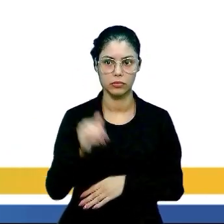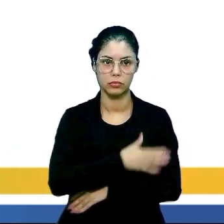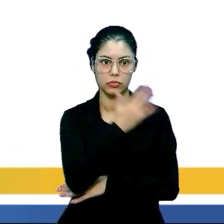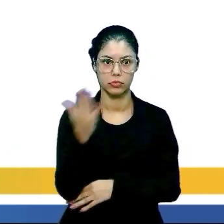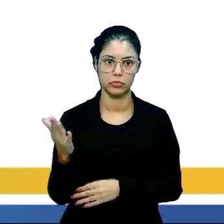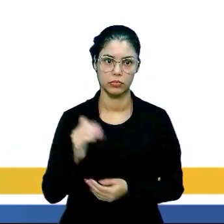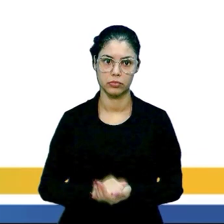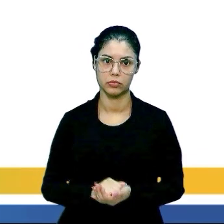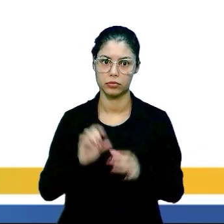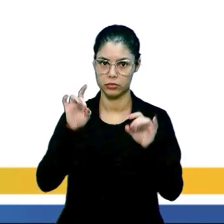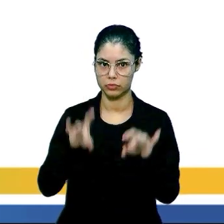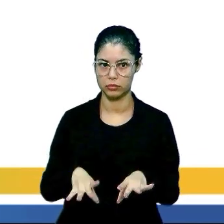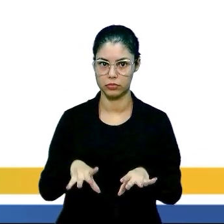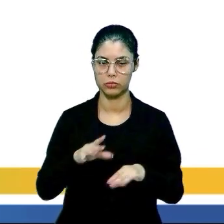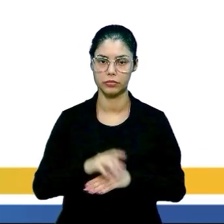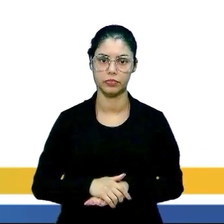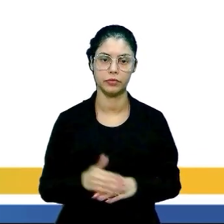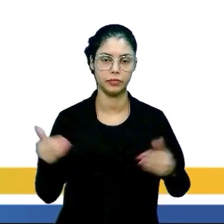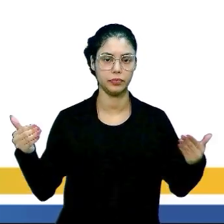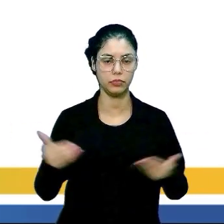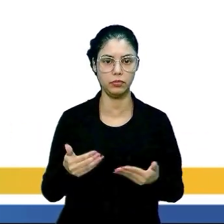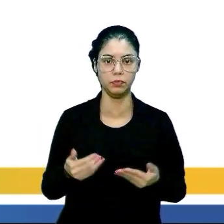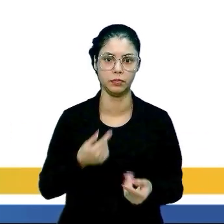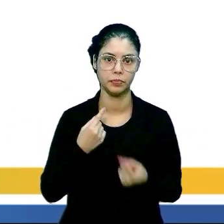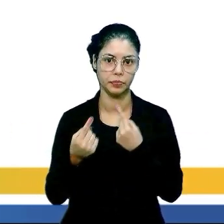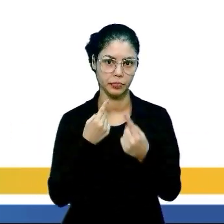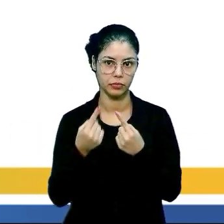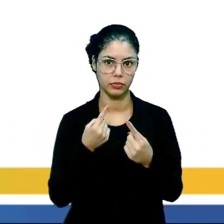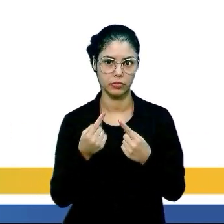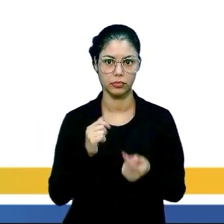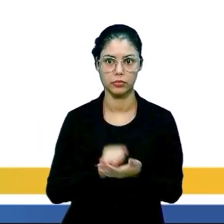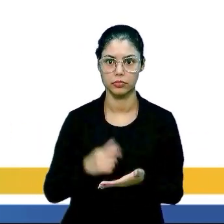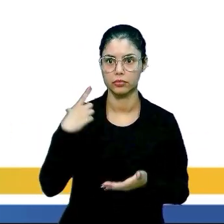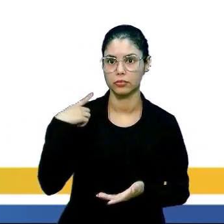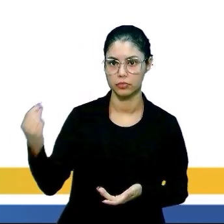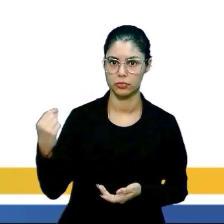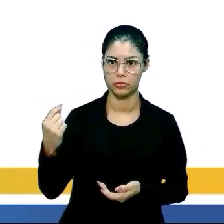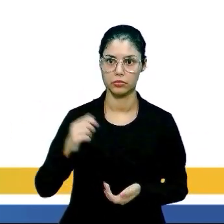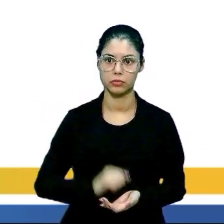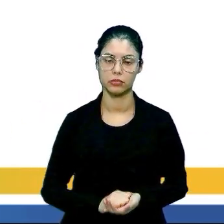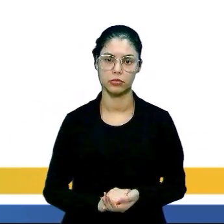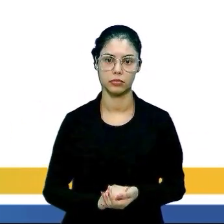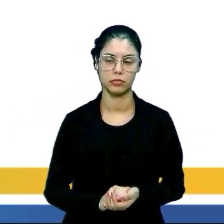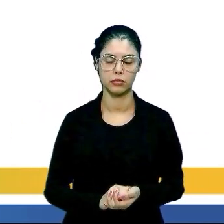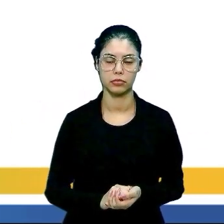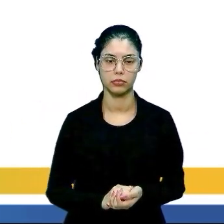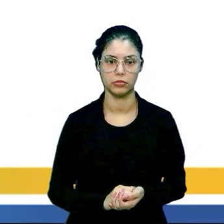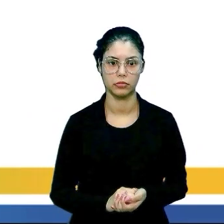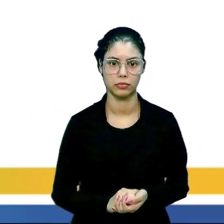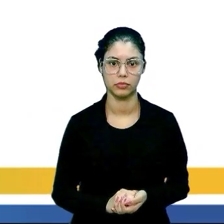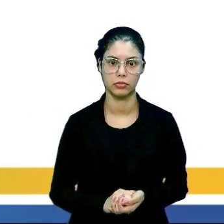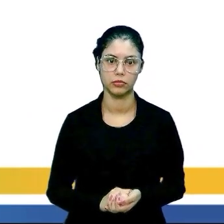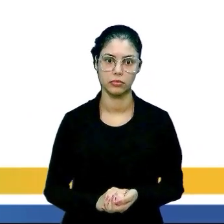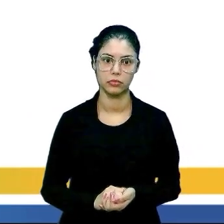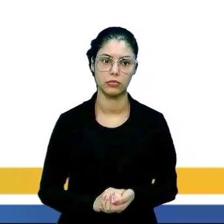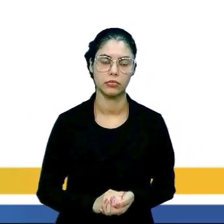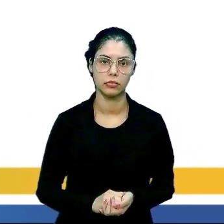o dia todo, que é a última vez. E agora deixe de conversa fiada e vai pegando a